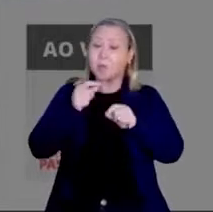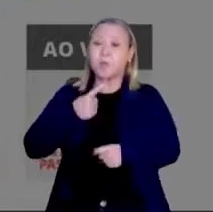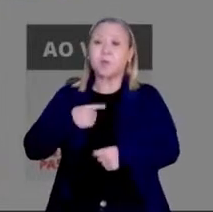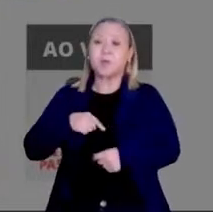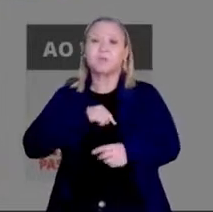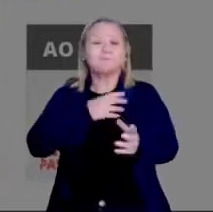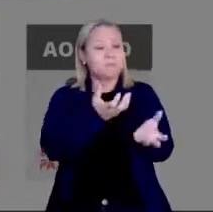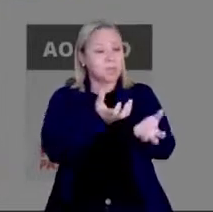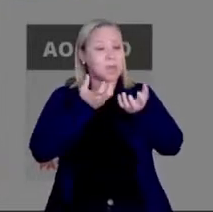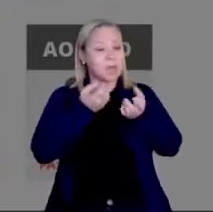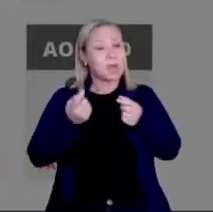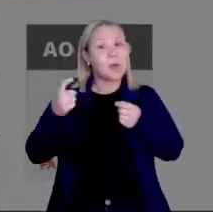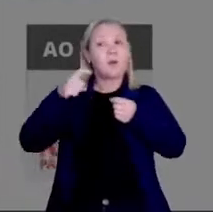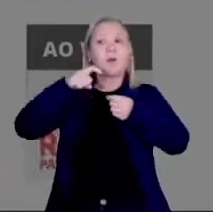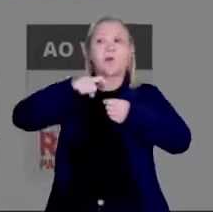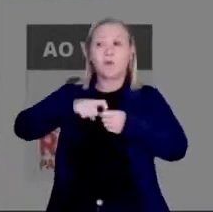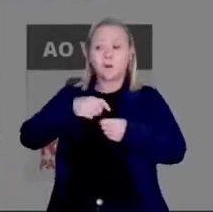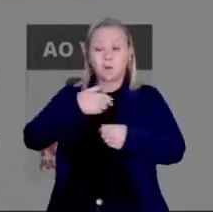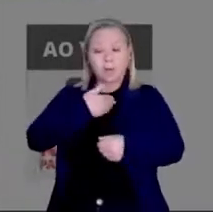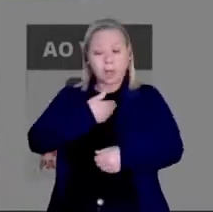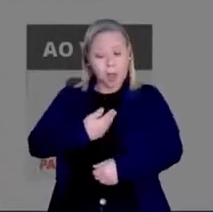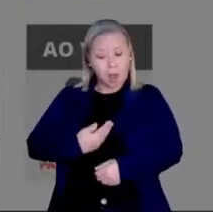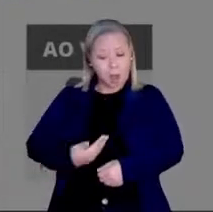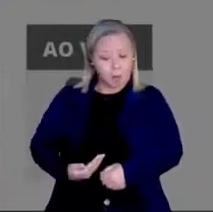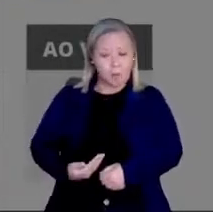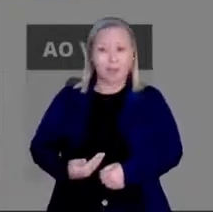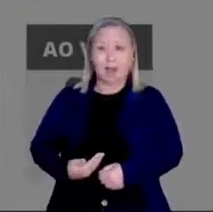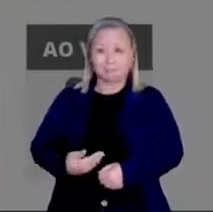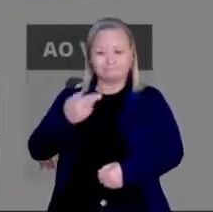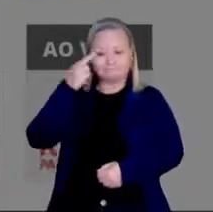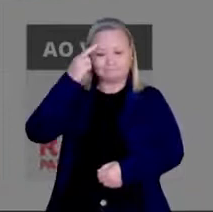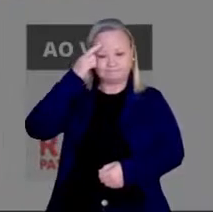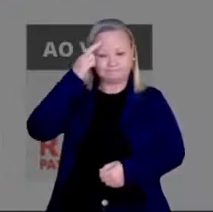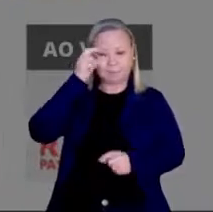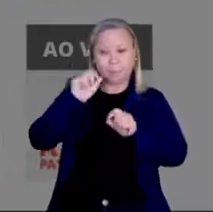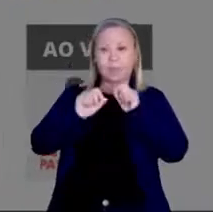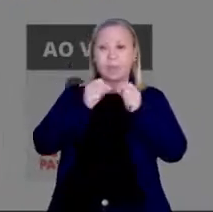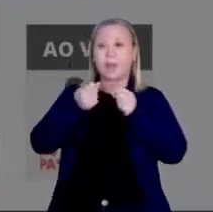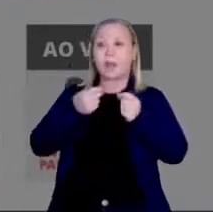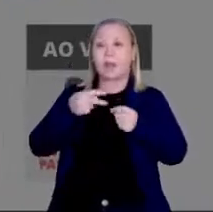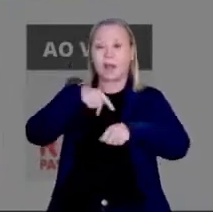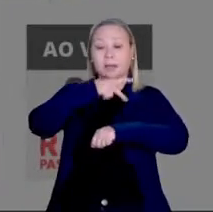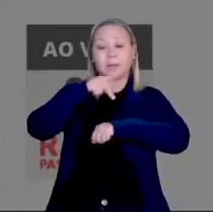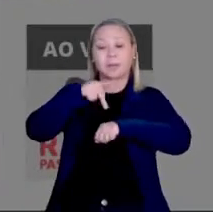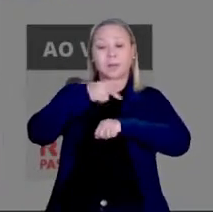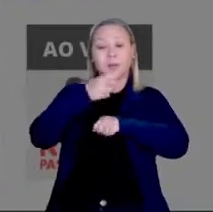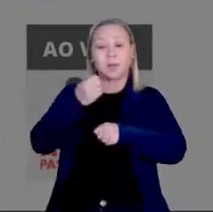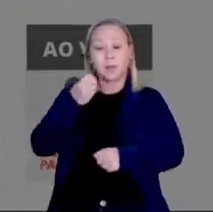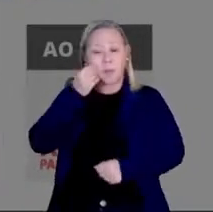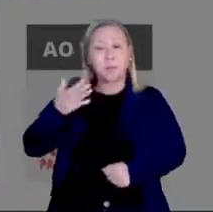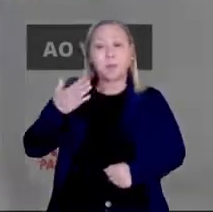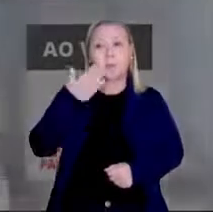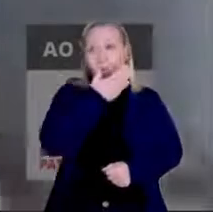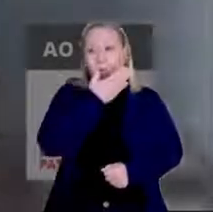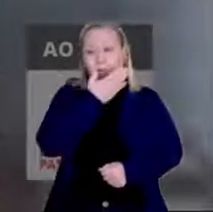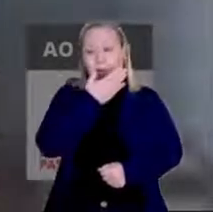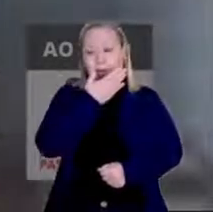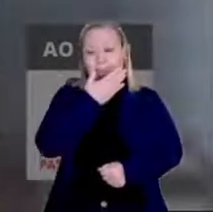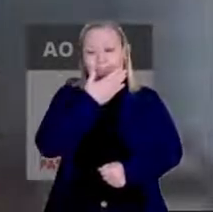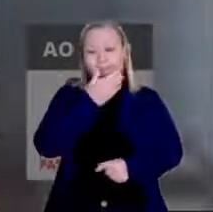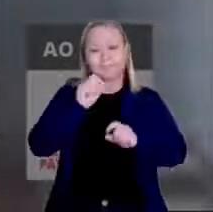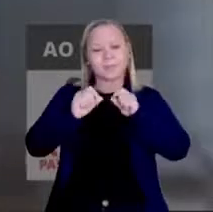pontos da reforma trabalhista? Veja, eu penso que nós deveremos fazer o que qualquer